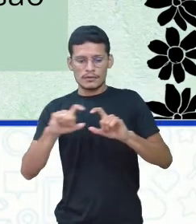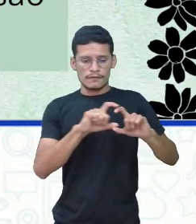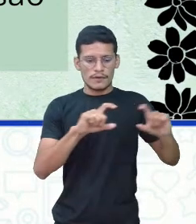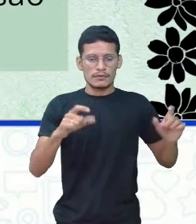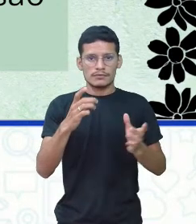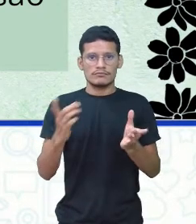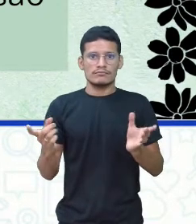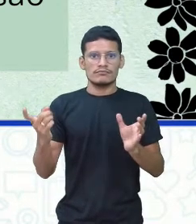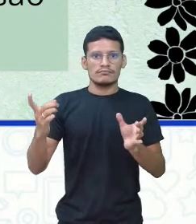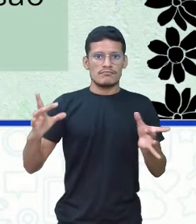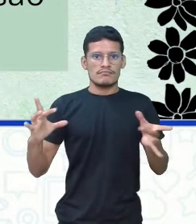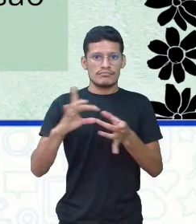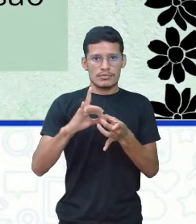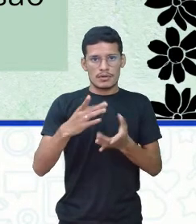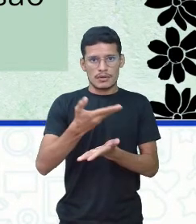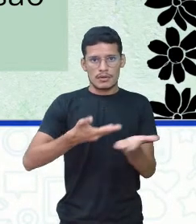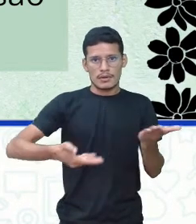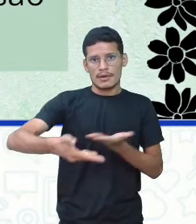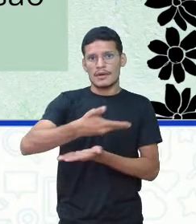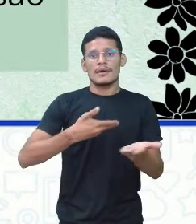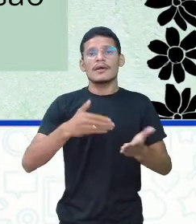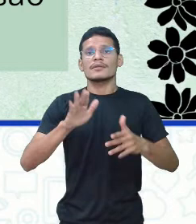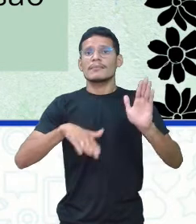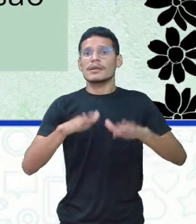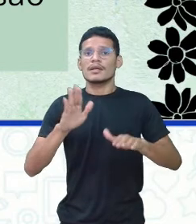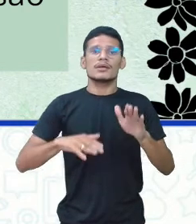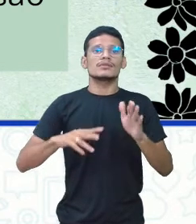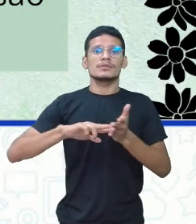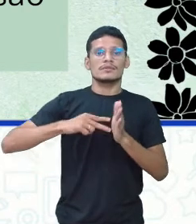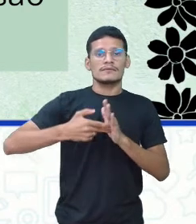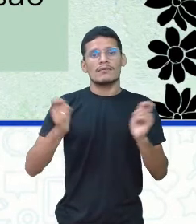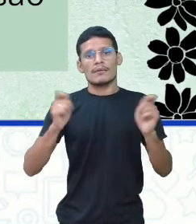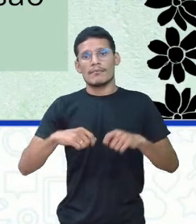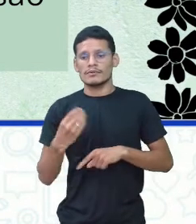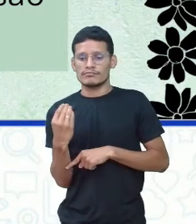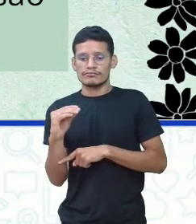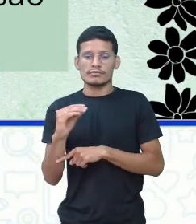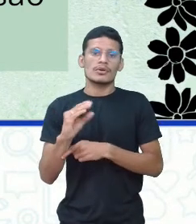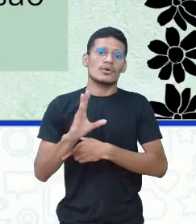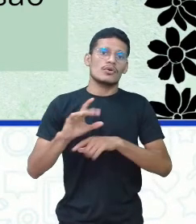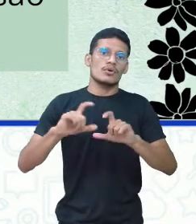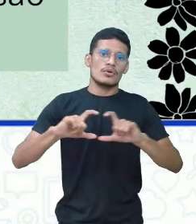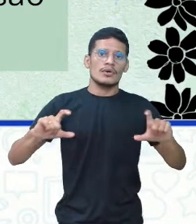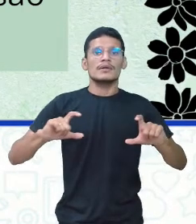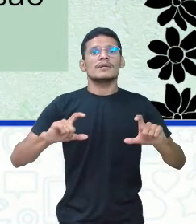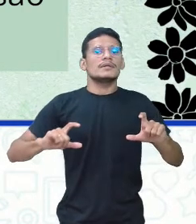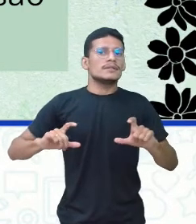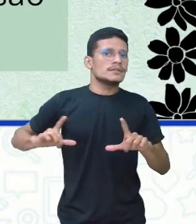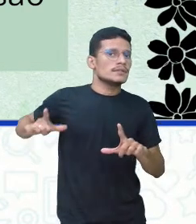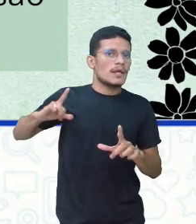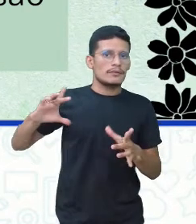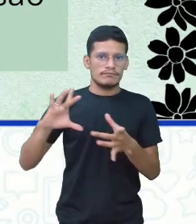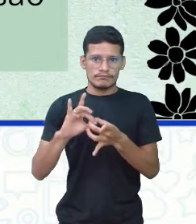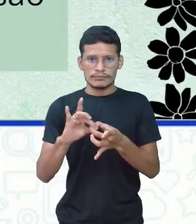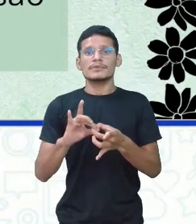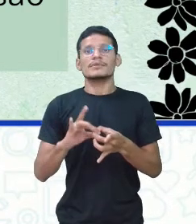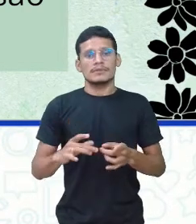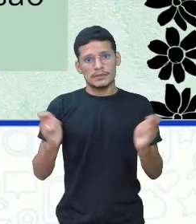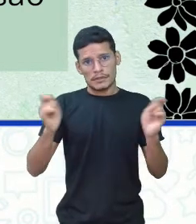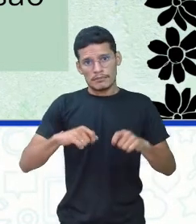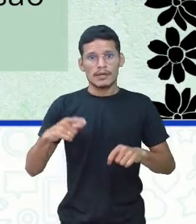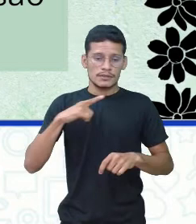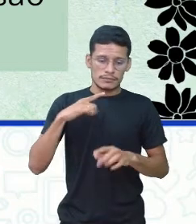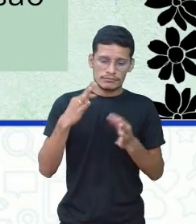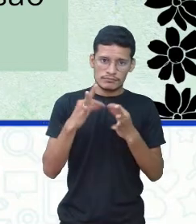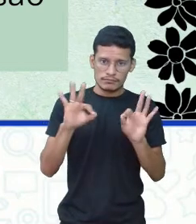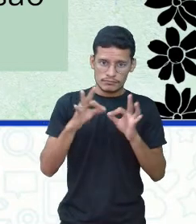independentes. Dependendo dos sentidos que elas podem acrescentar às orações que elas conectam, também conectam termos sintática